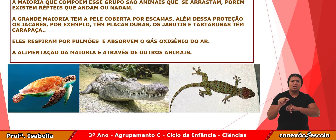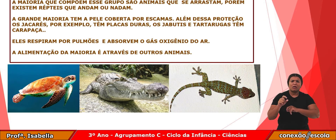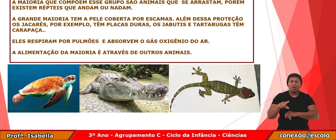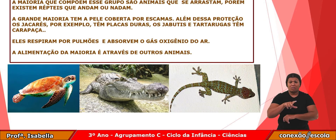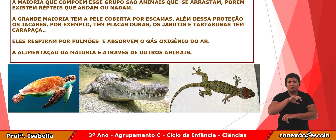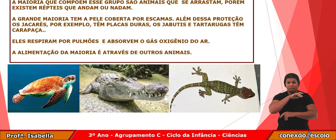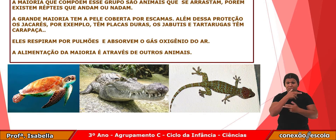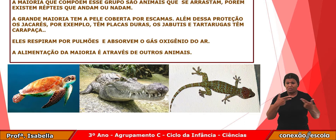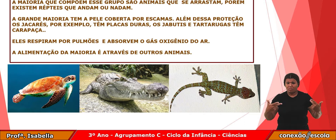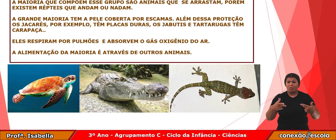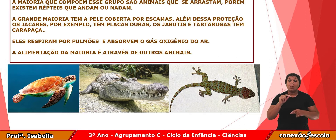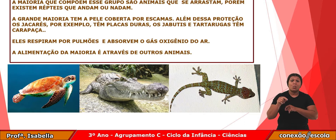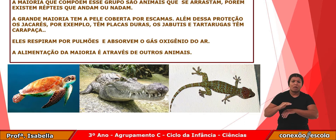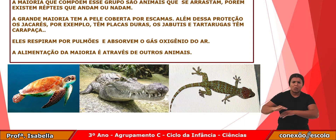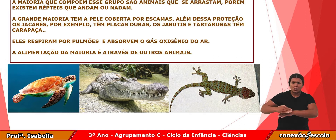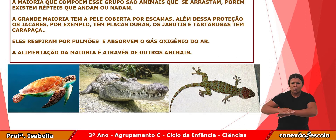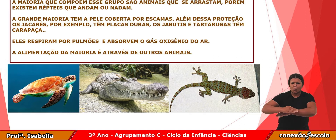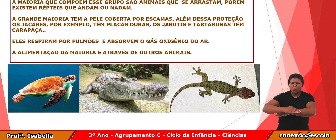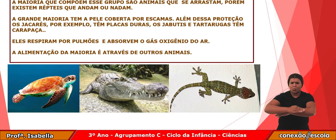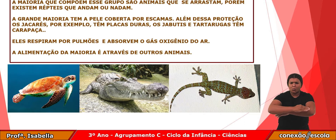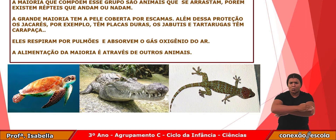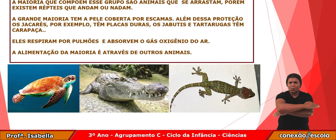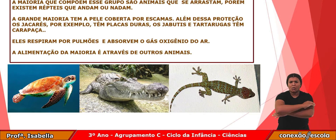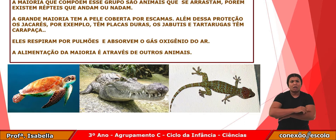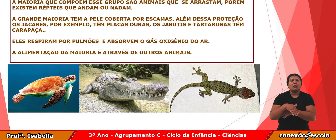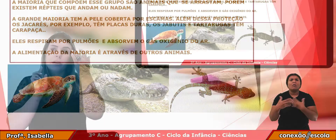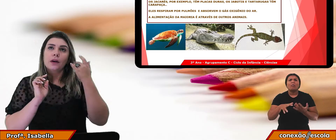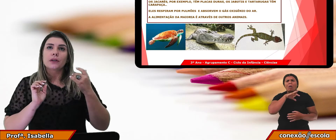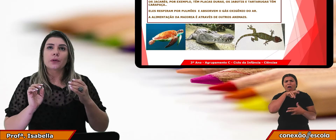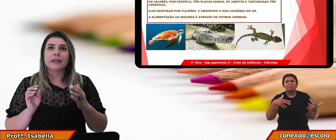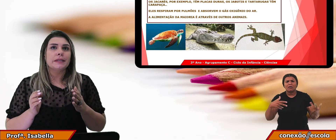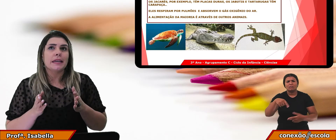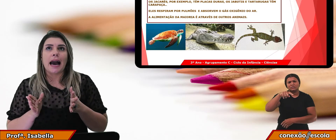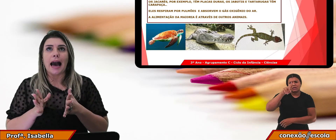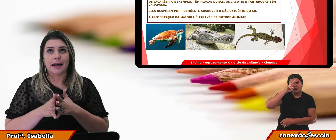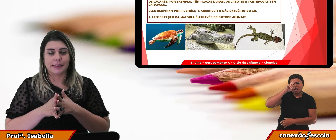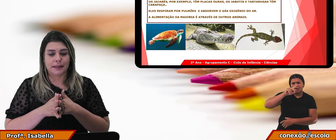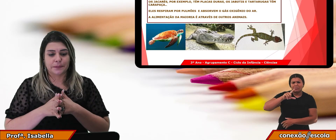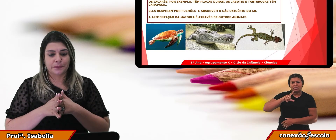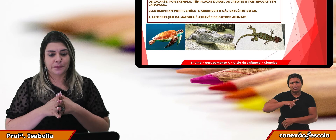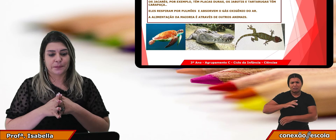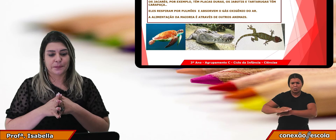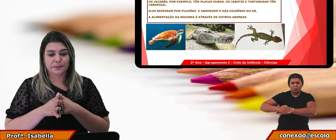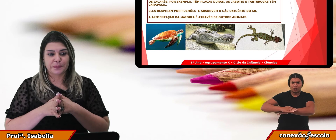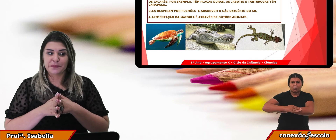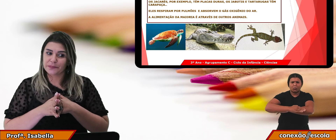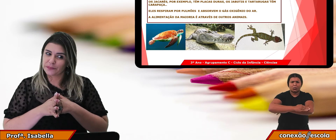arrasta. Qual é o animal que você se lembra que se arrasta?